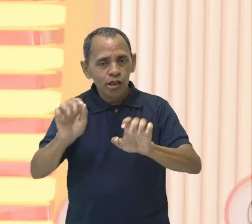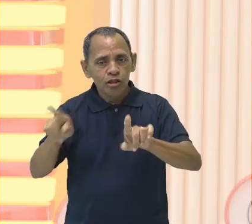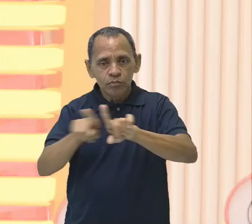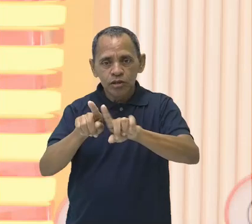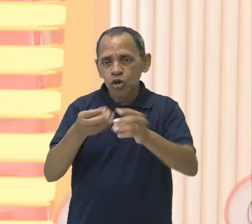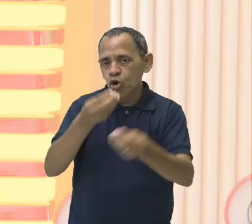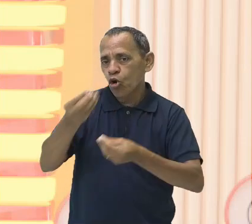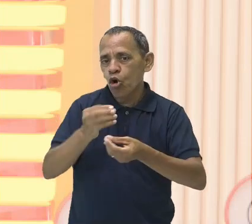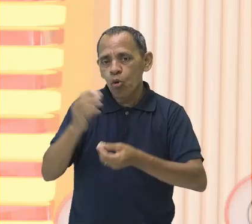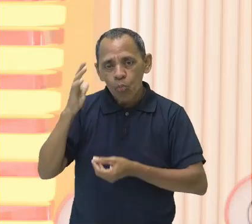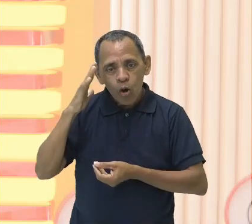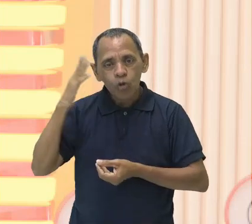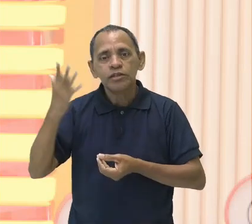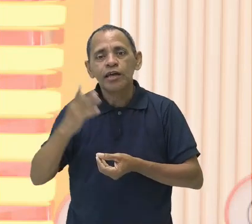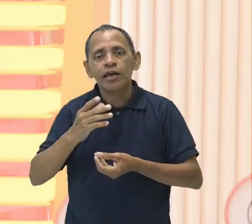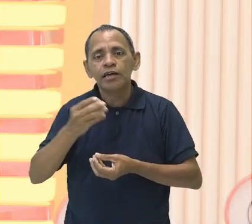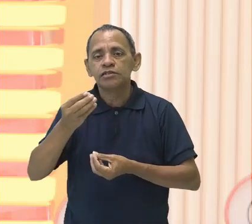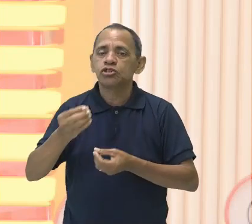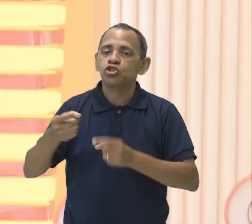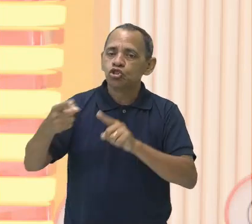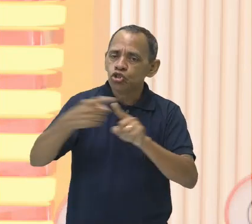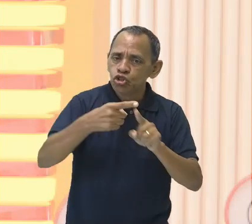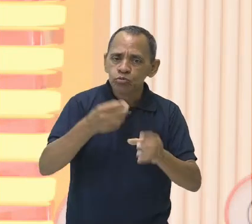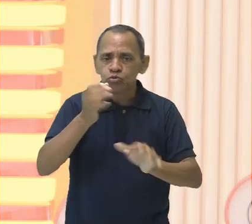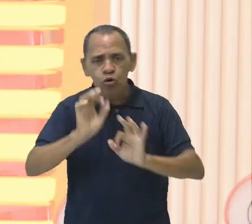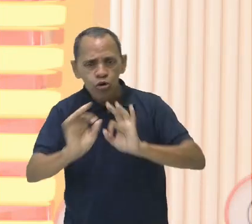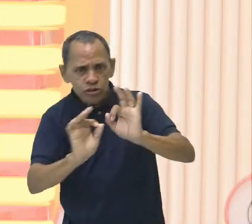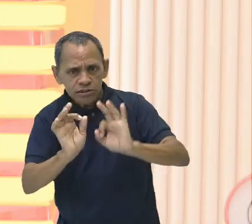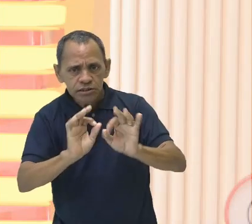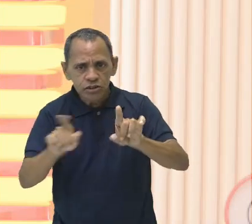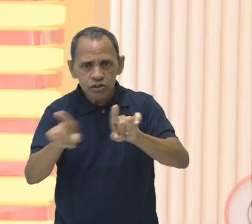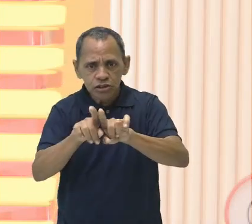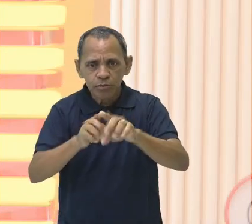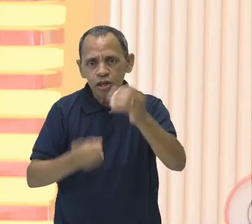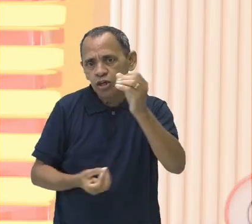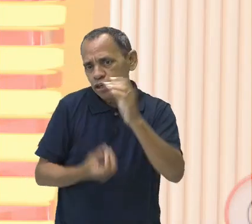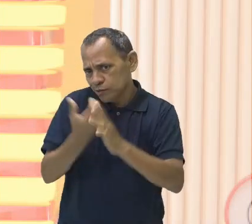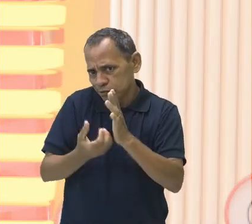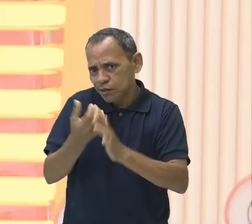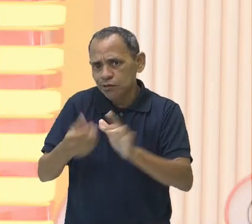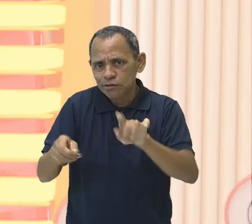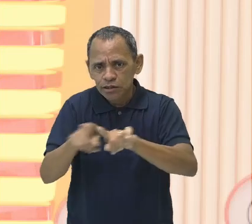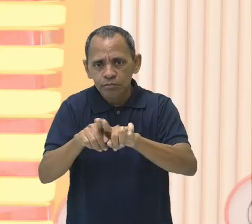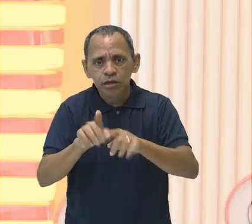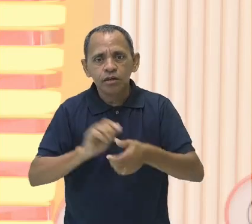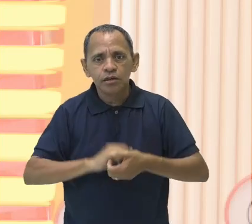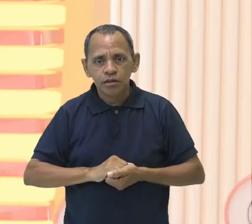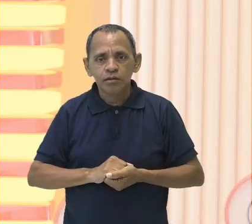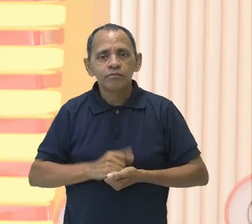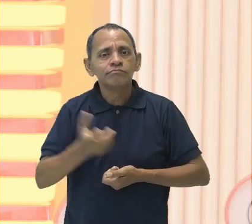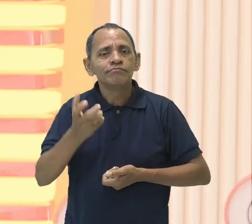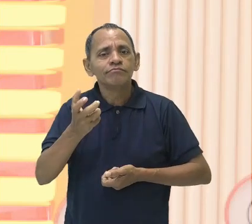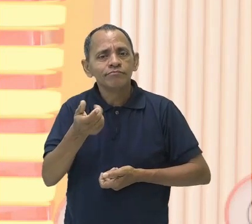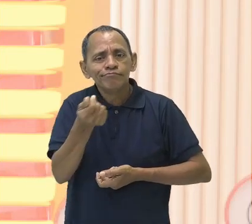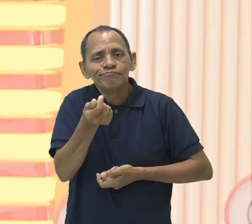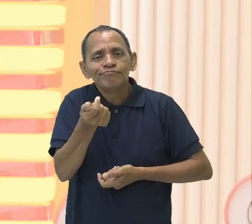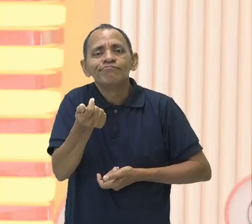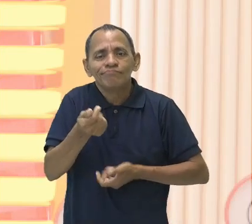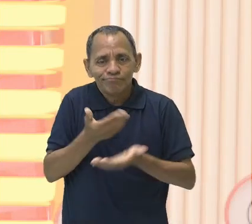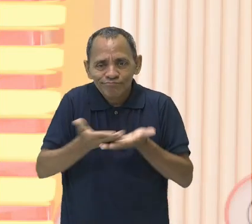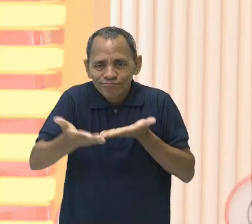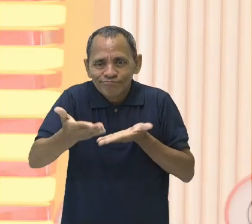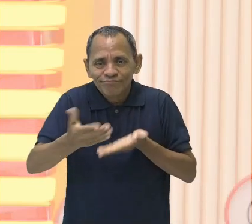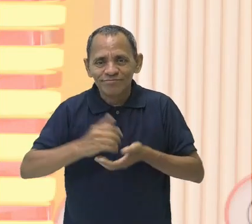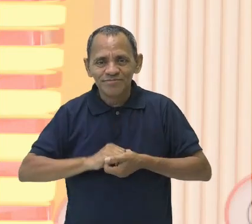da formação de empreendedores, como organizar. Eu também vou organizar uma empresa nessa aula aí, hein? Eu quero dinheiro. Vamos iniciar.